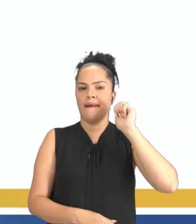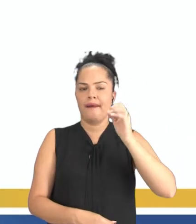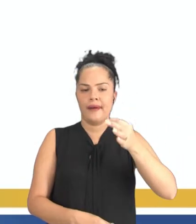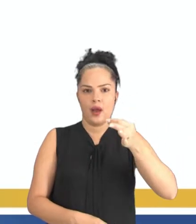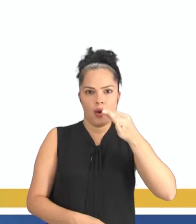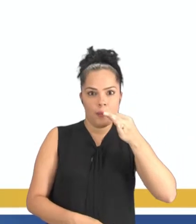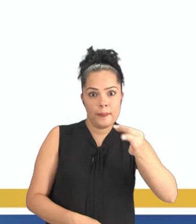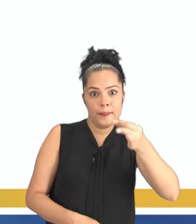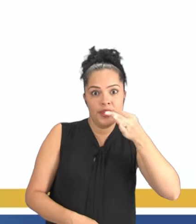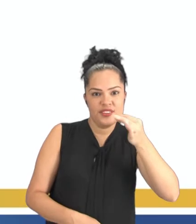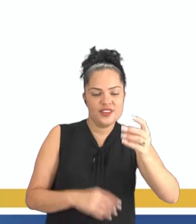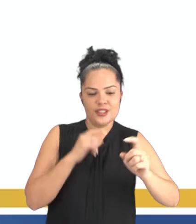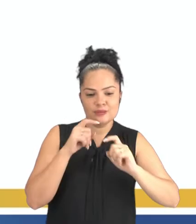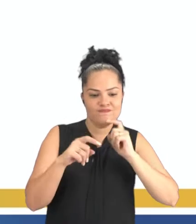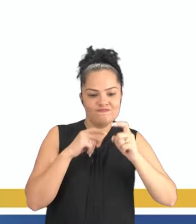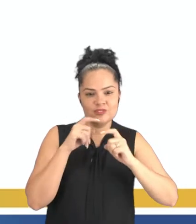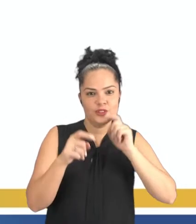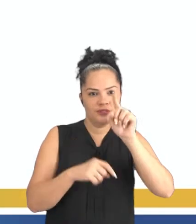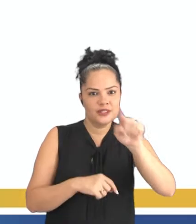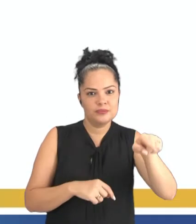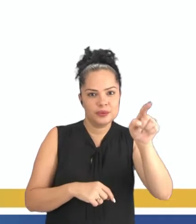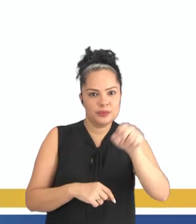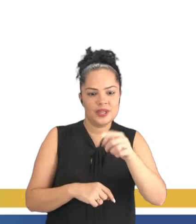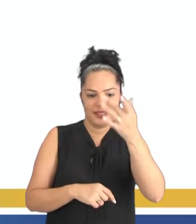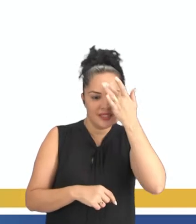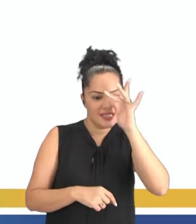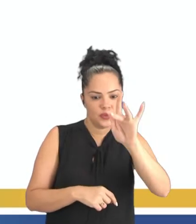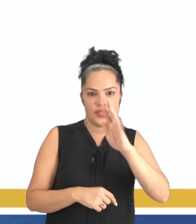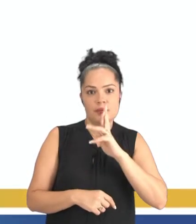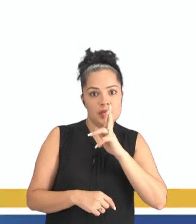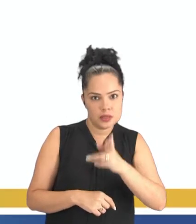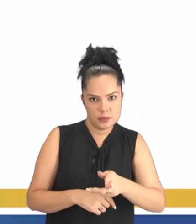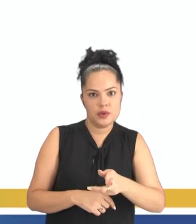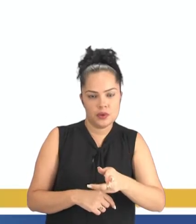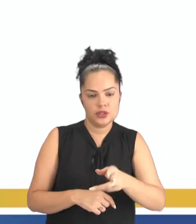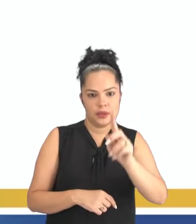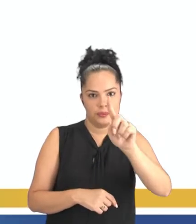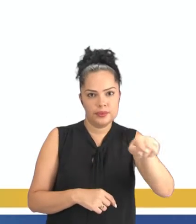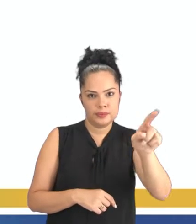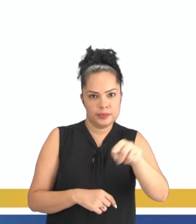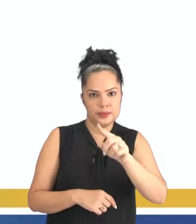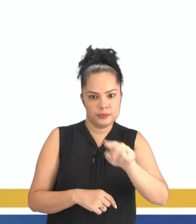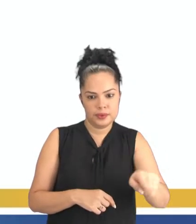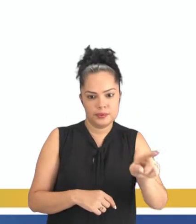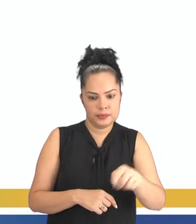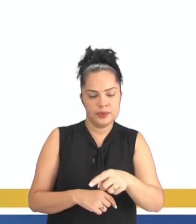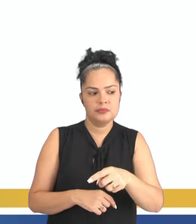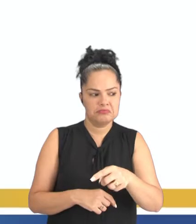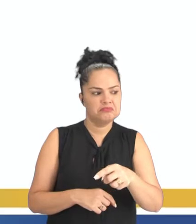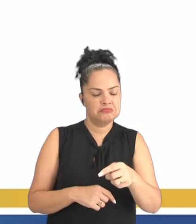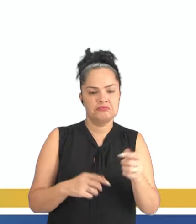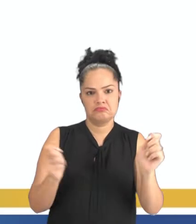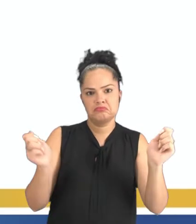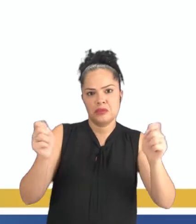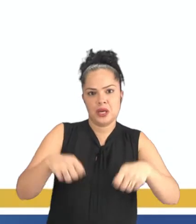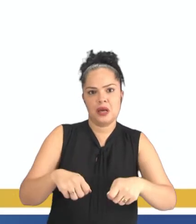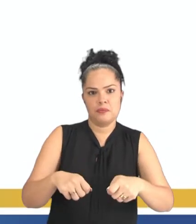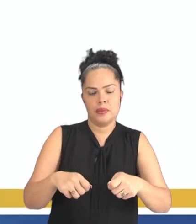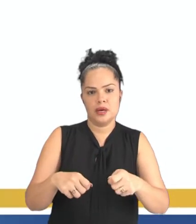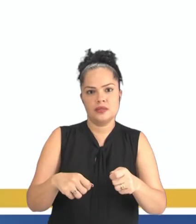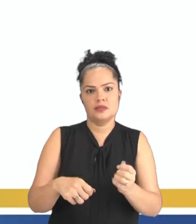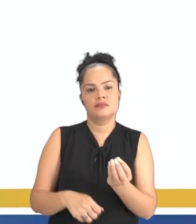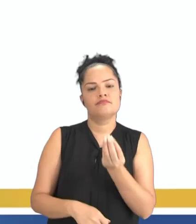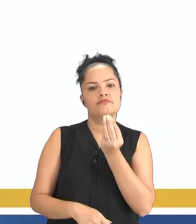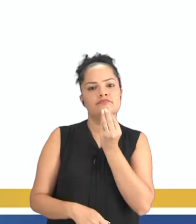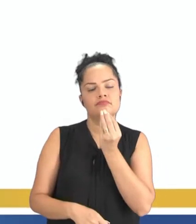Se você faz uma prova com 10 questões de marcar e você chuta aleatoriamente, existe uma probabilidade de você fechar a prova, de você gabaritar